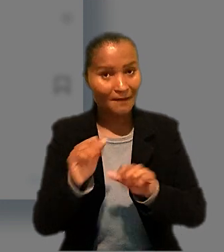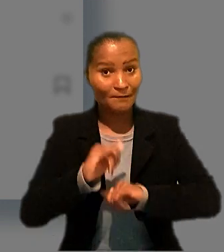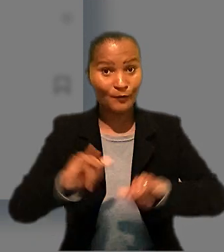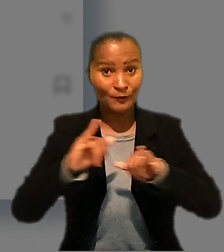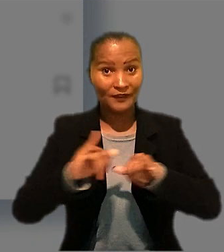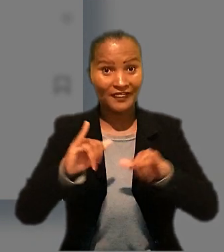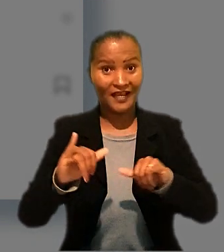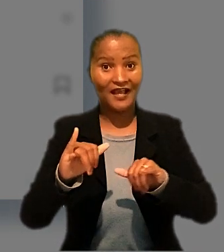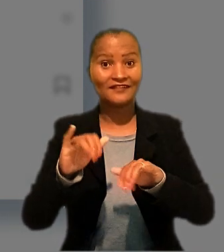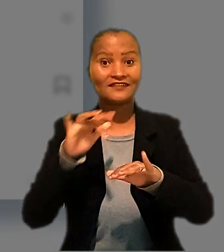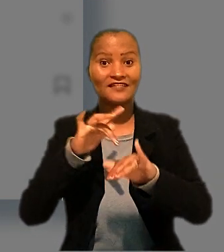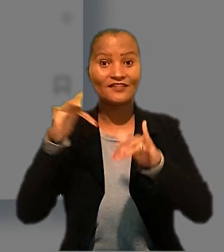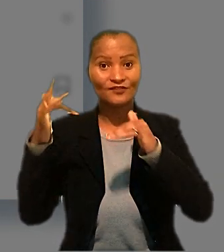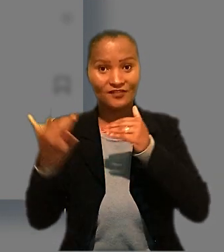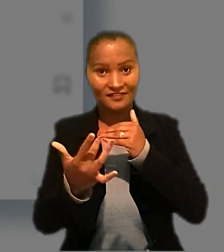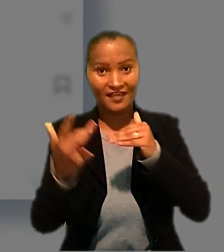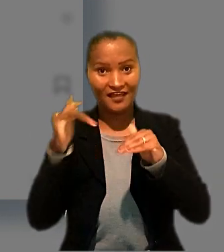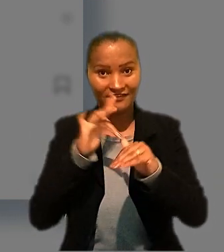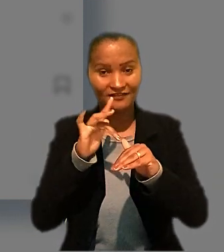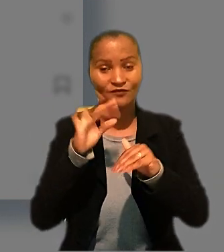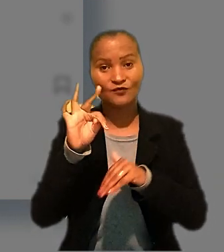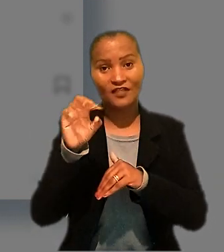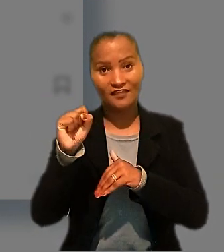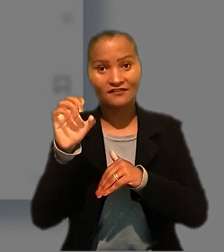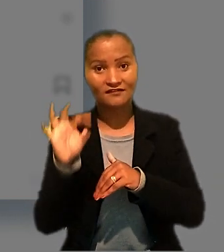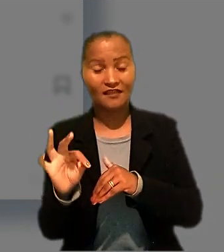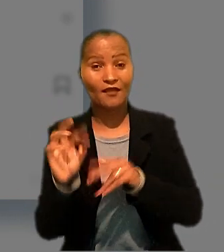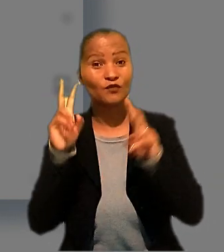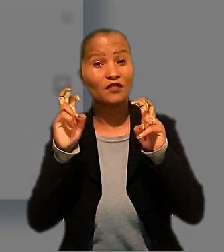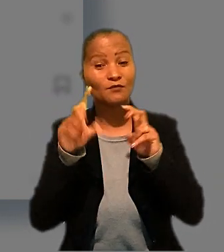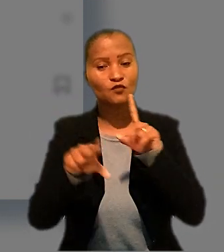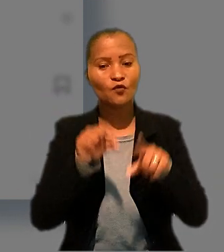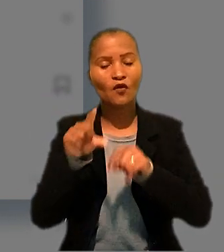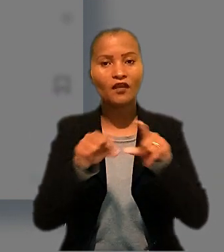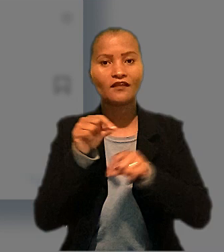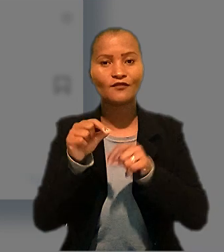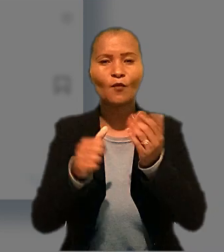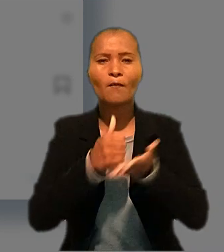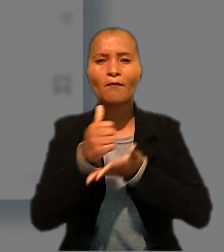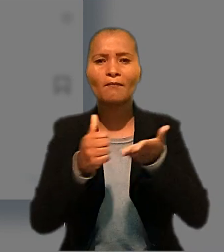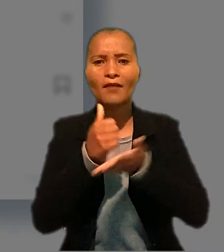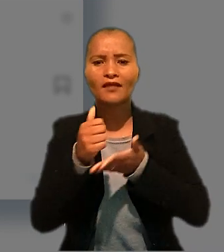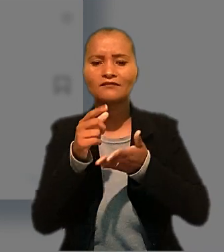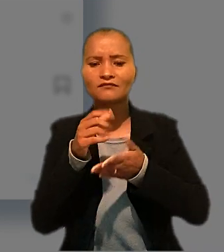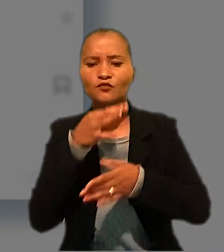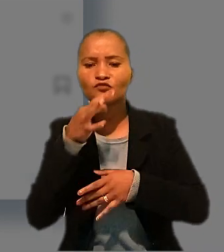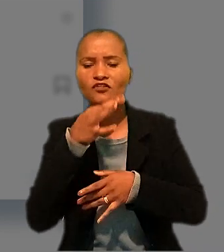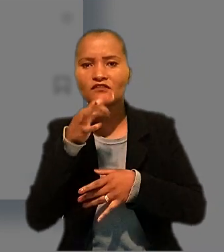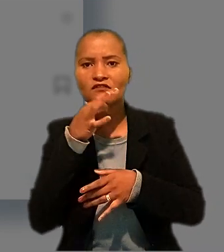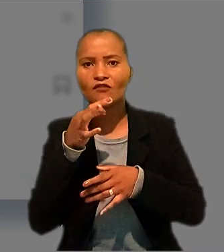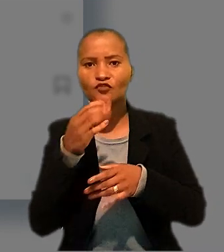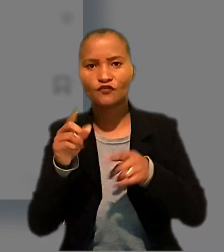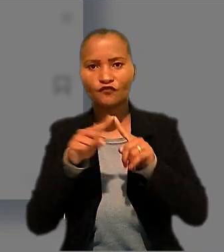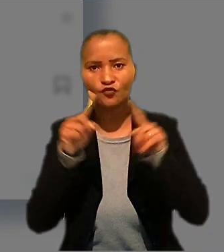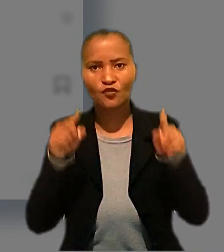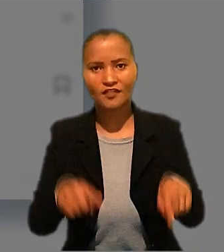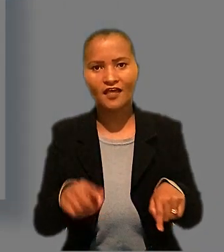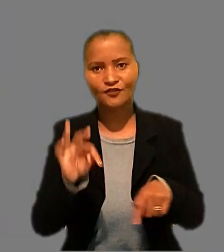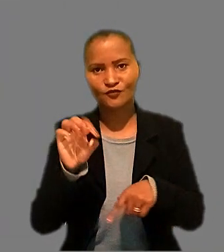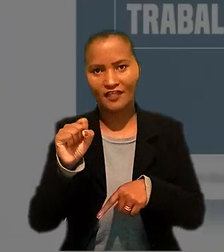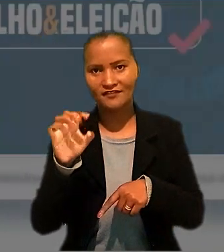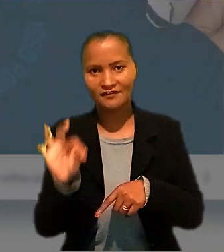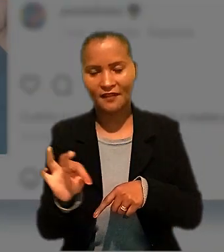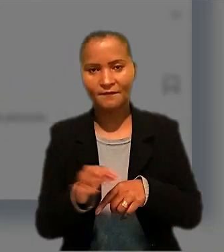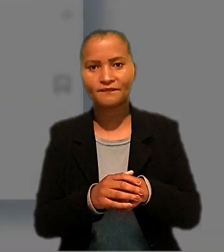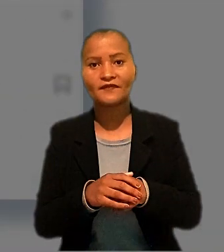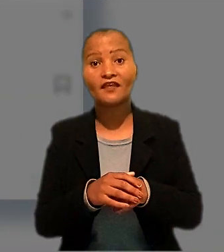pode? Publicada nas redes sociais do TST. Os temas foram escolhidos com base na sugestão de seguidores do tribunal. O